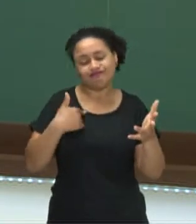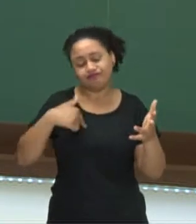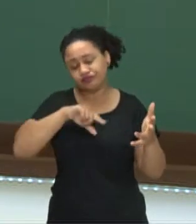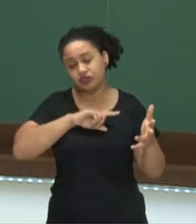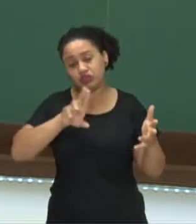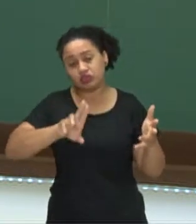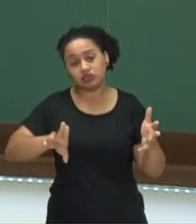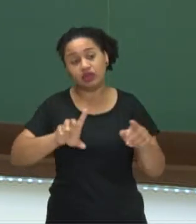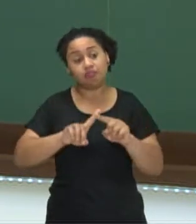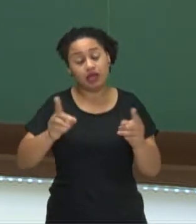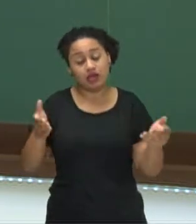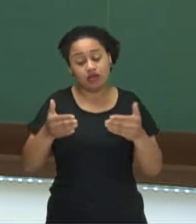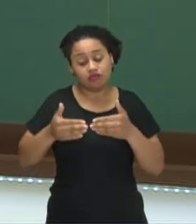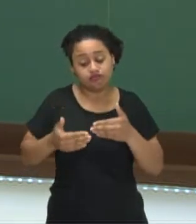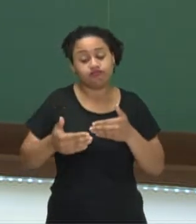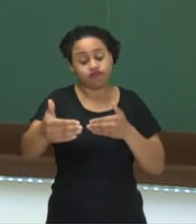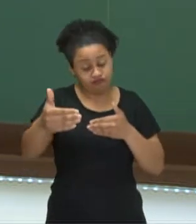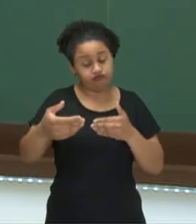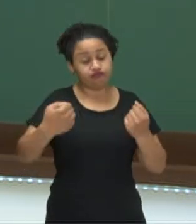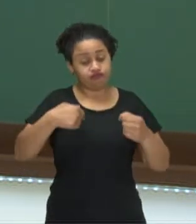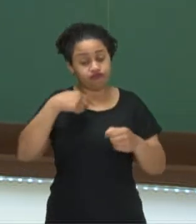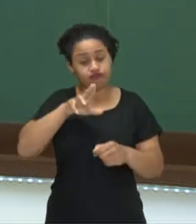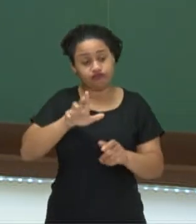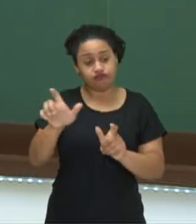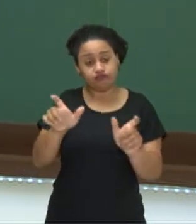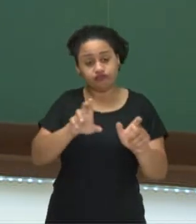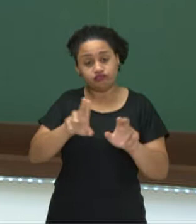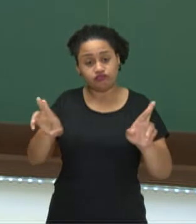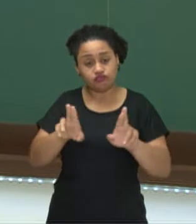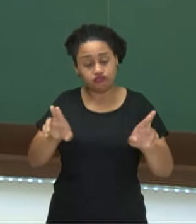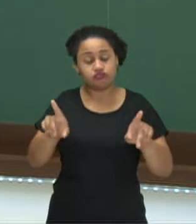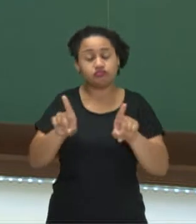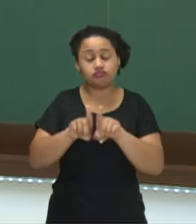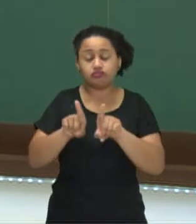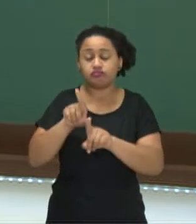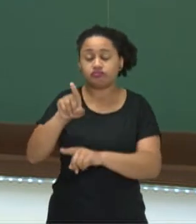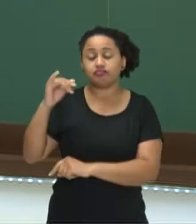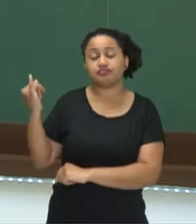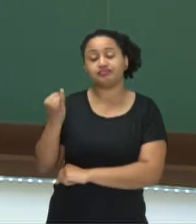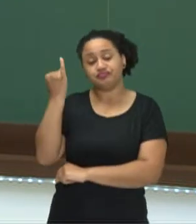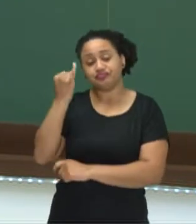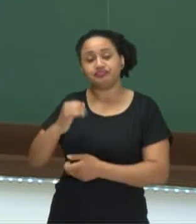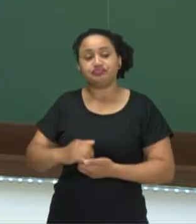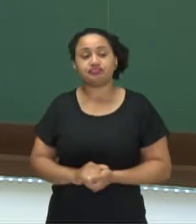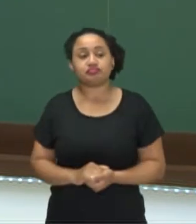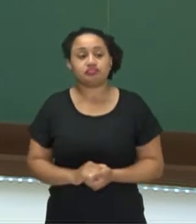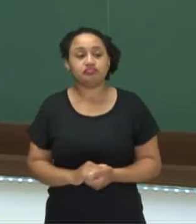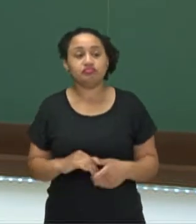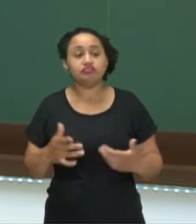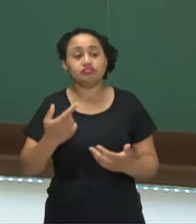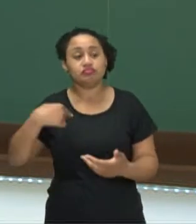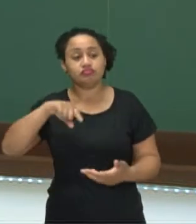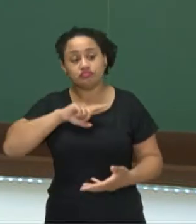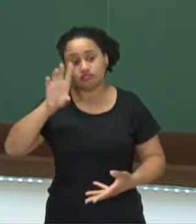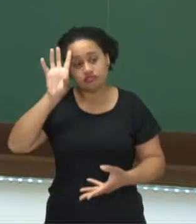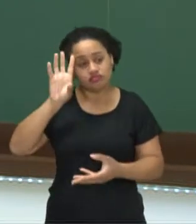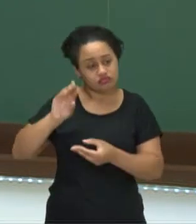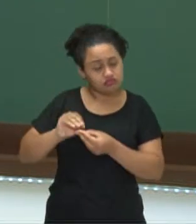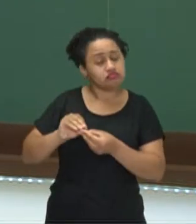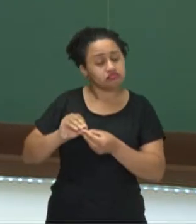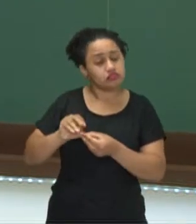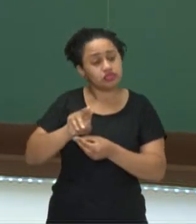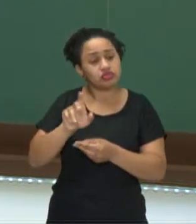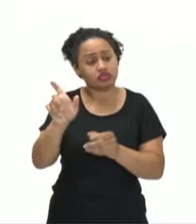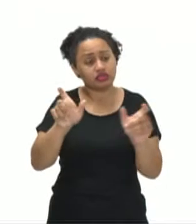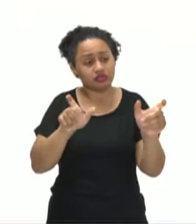partir de agora, trabalhar com essa nomenclatura que vai ser bastante importante. Então, no nosso entendimento, usando